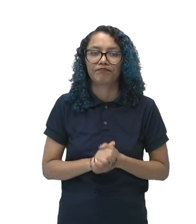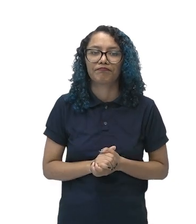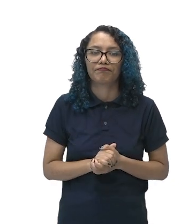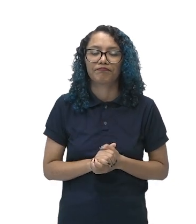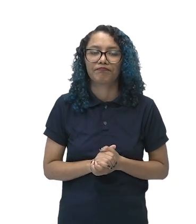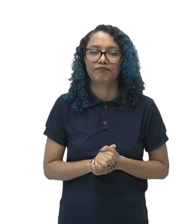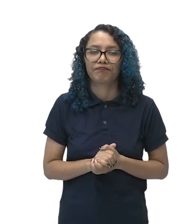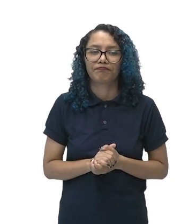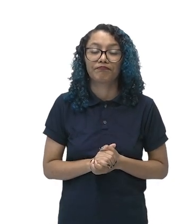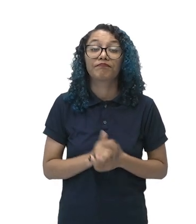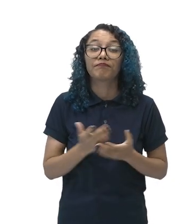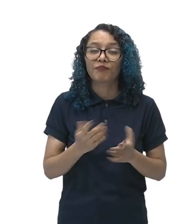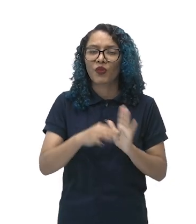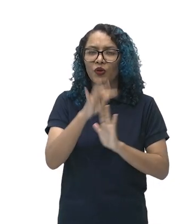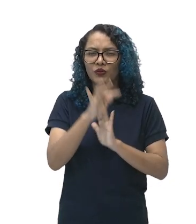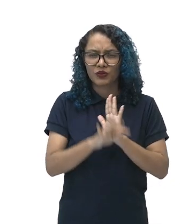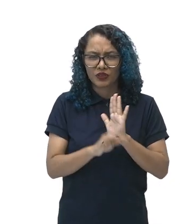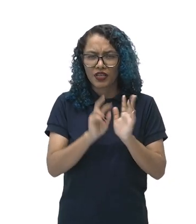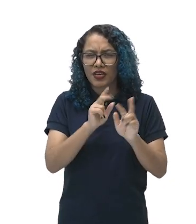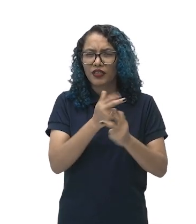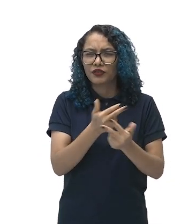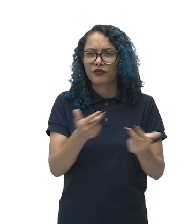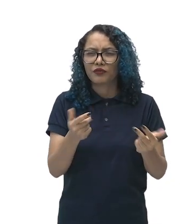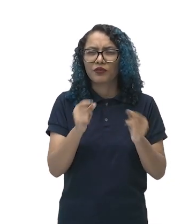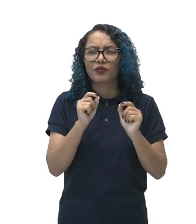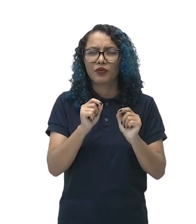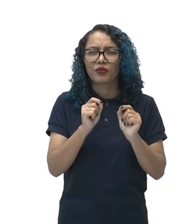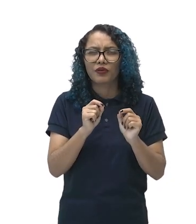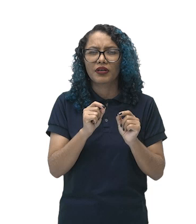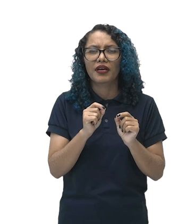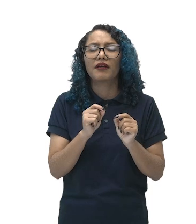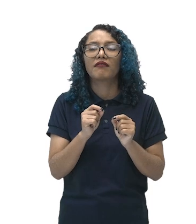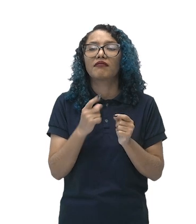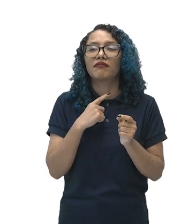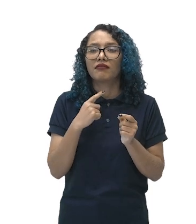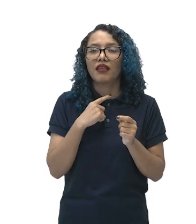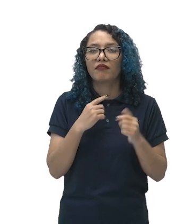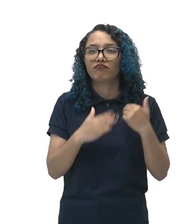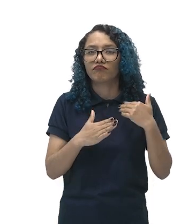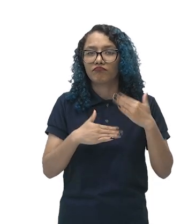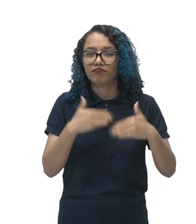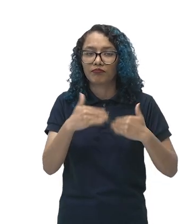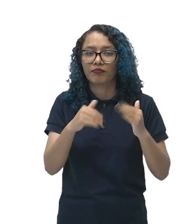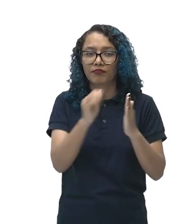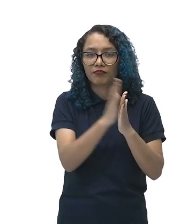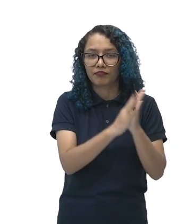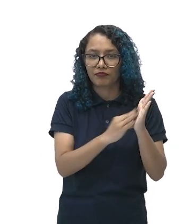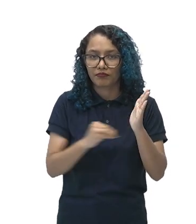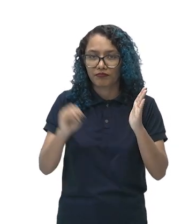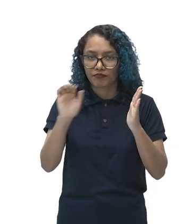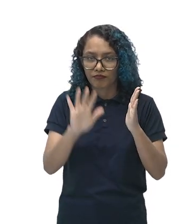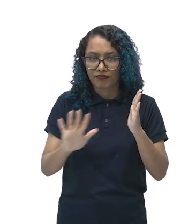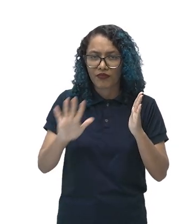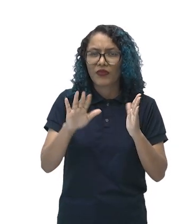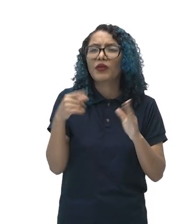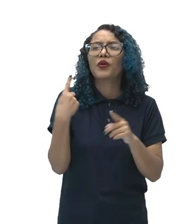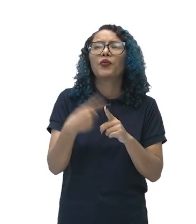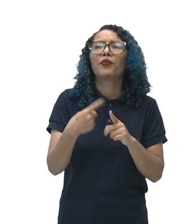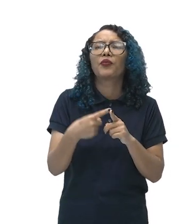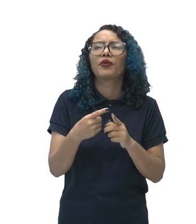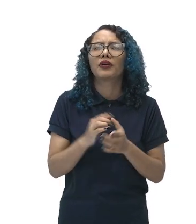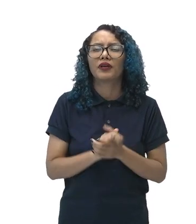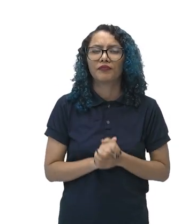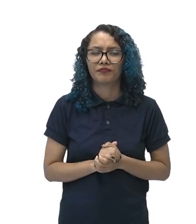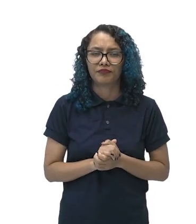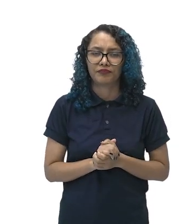esses textos, podemos dizer assim, estão num processo de intertextualidade. Por quê, professora? Por quê, professora?